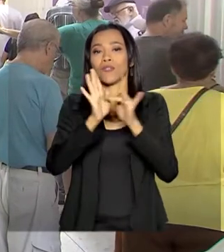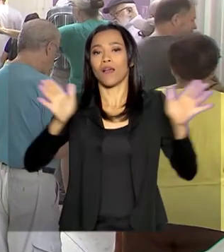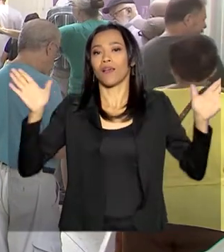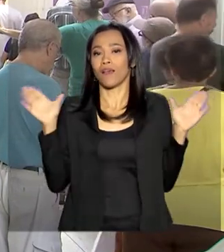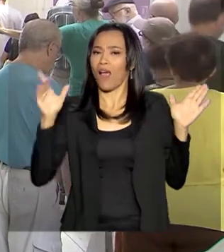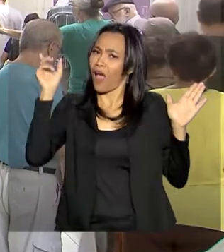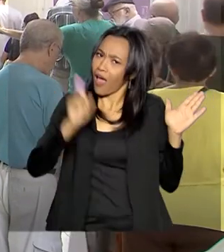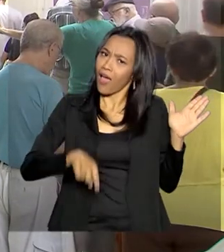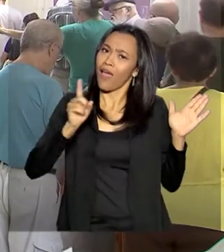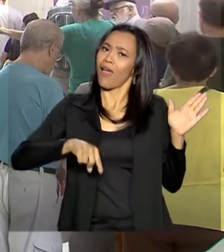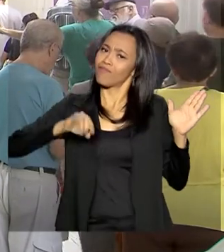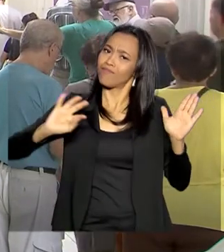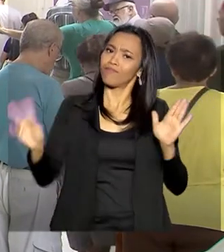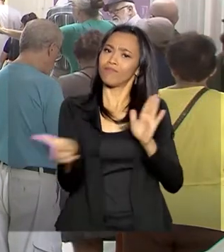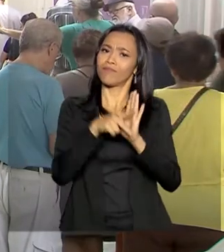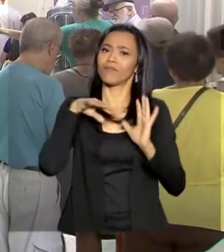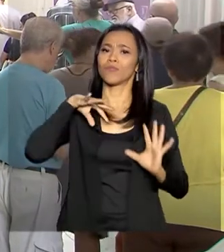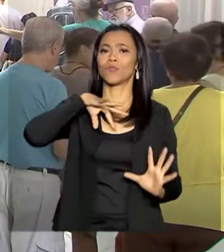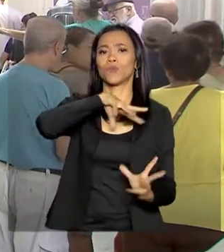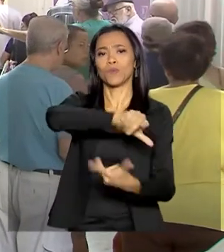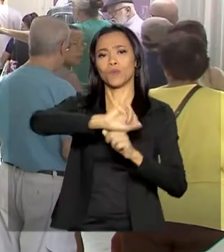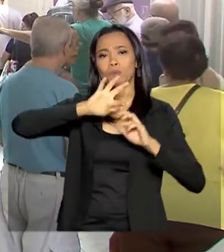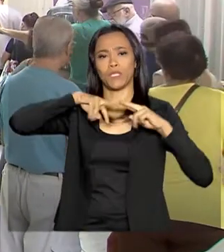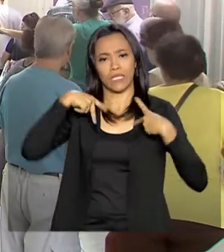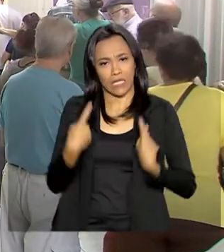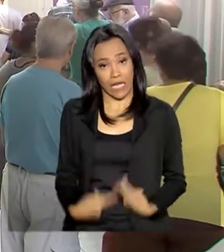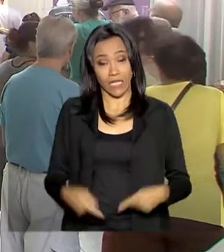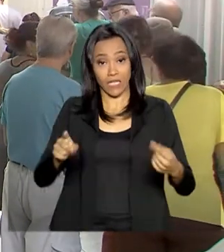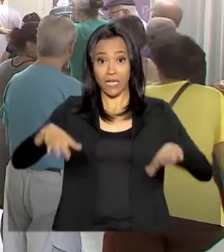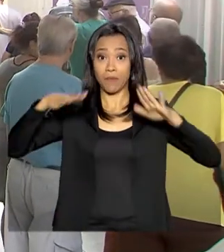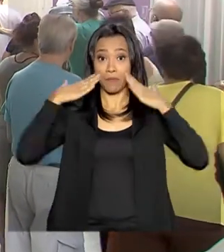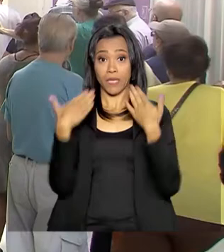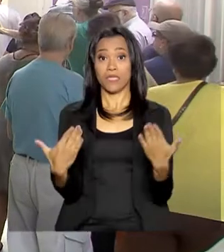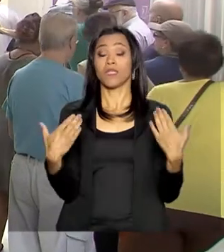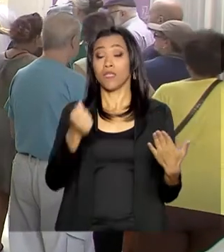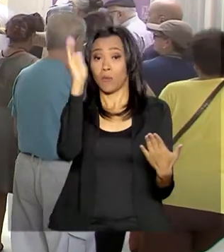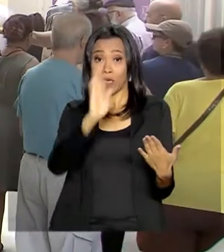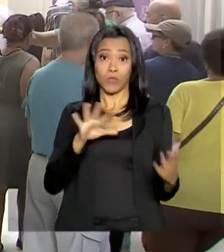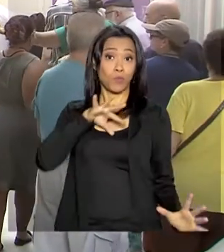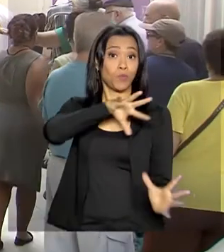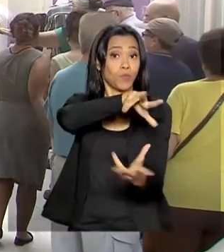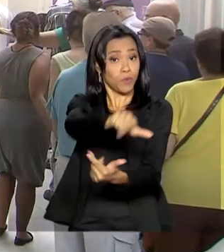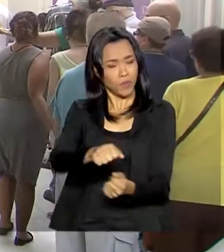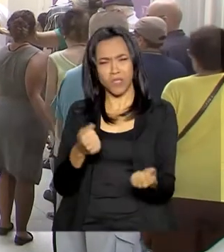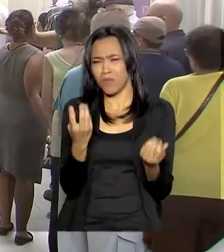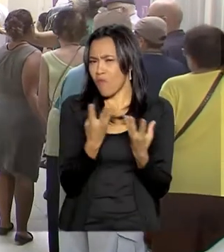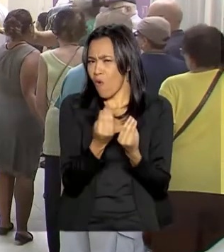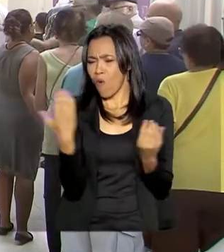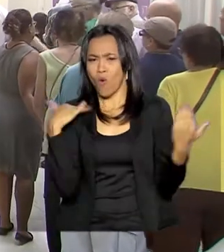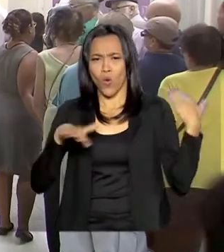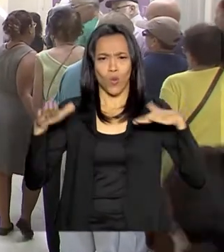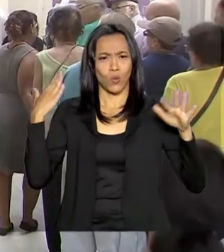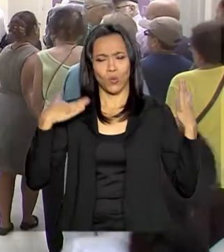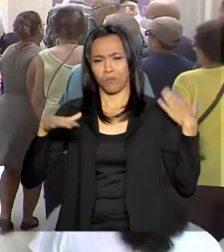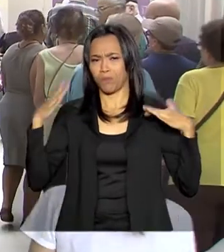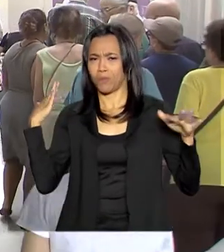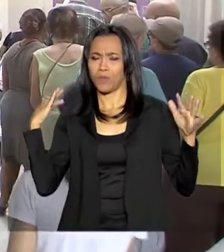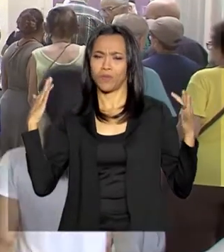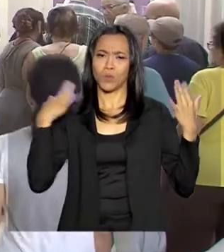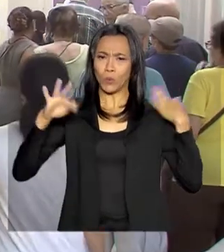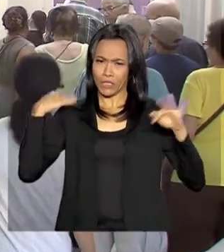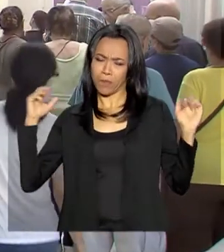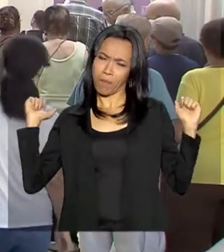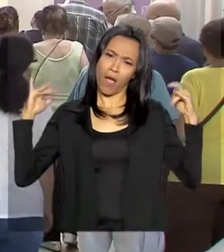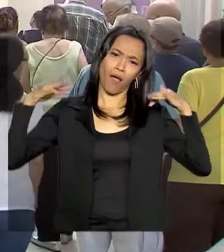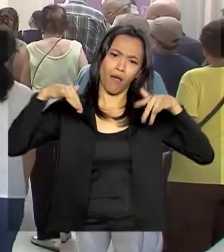é patrimônio da humanidade, cartão postal do Brasil e também um local acessado por milhares de turistas todos os anos. E o evento